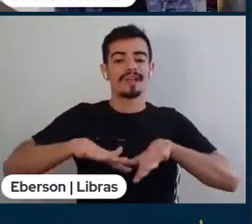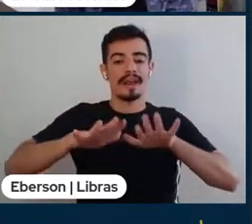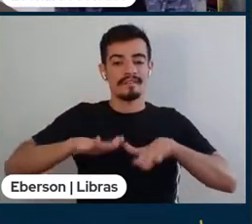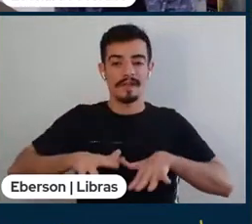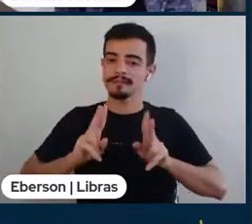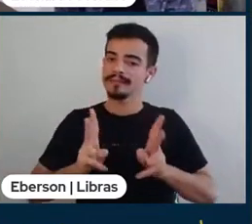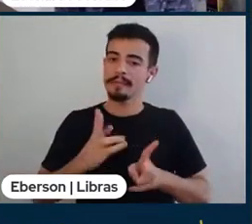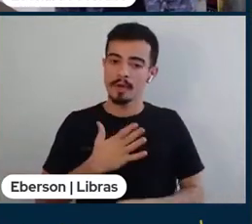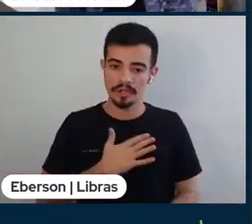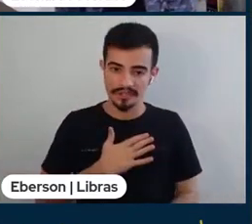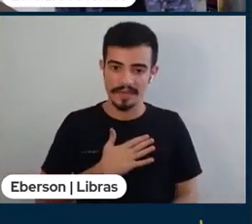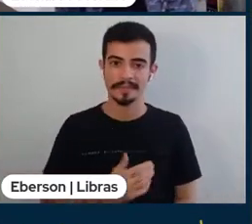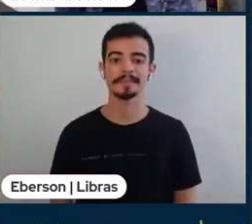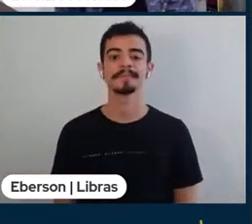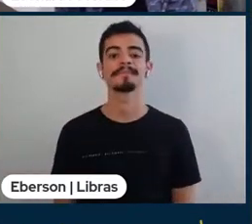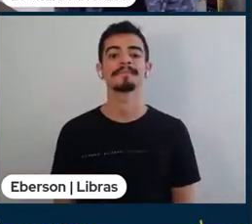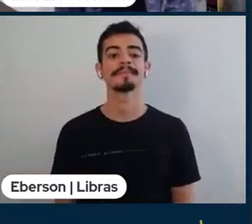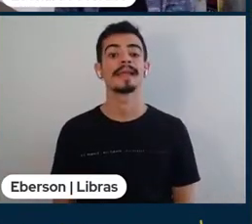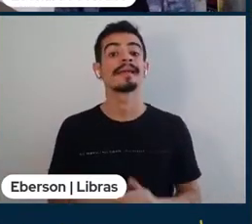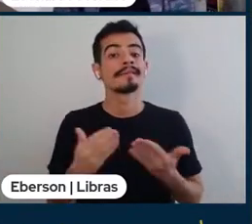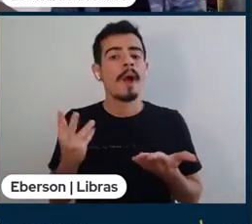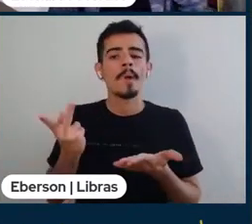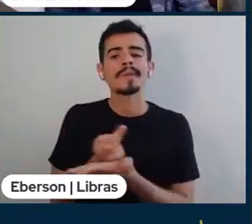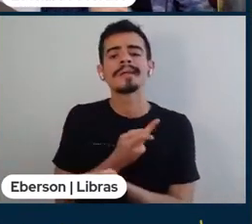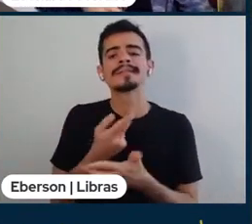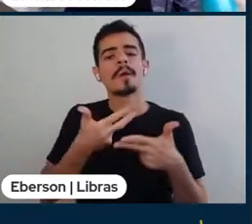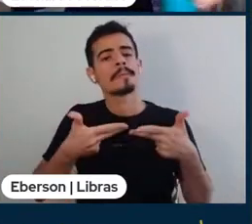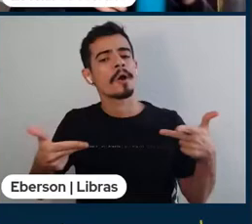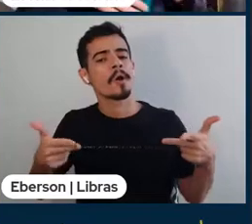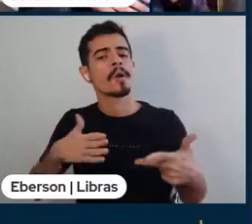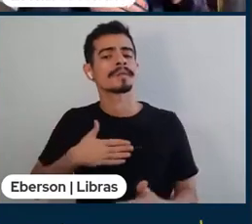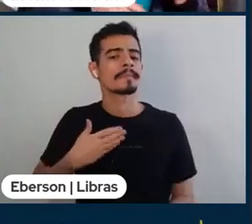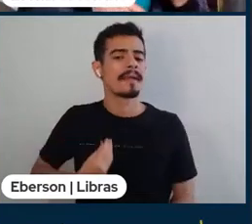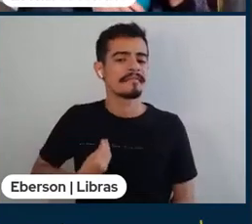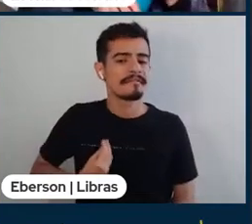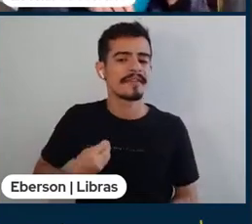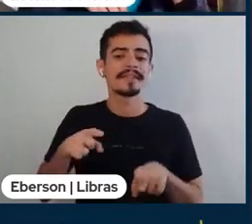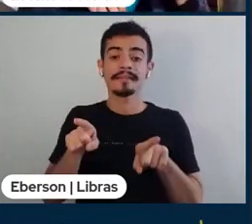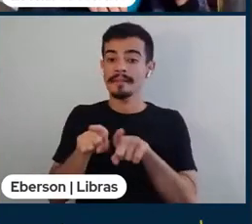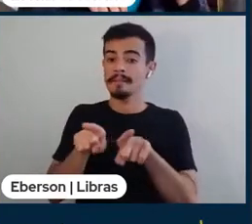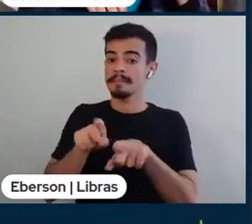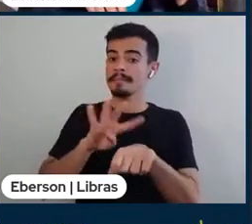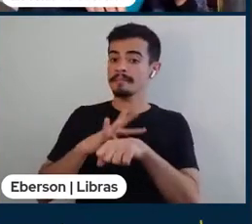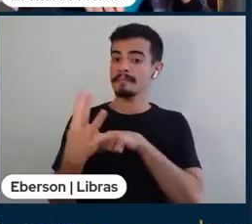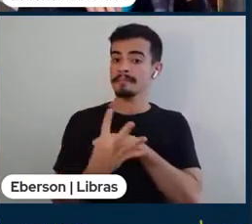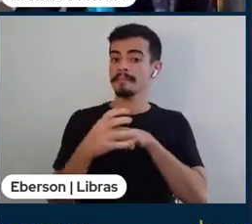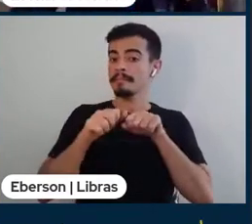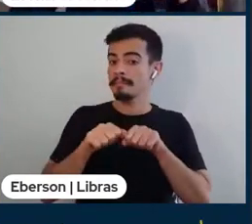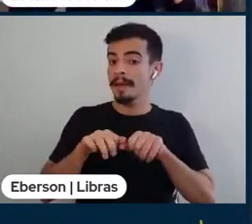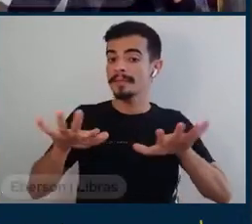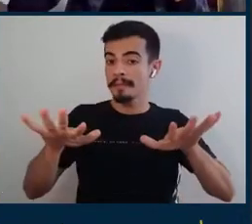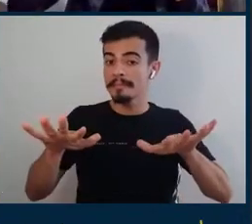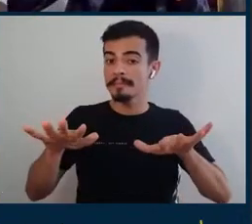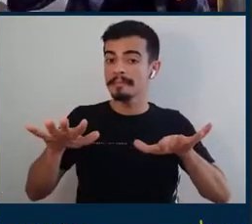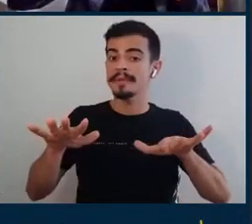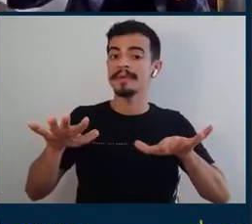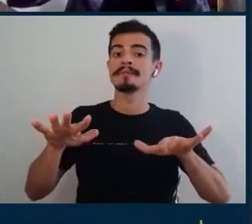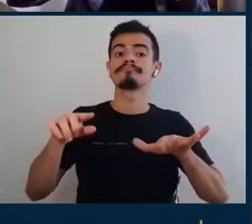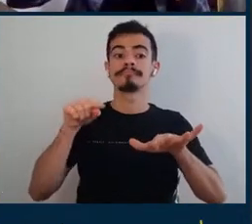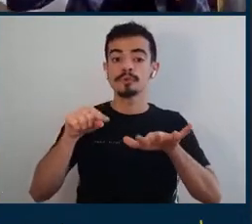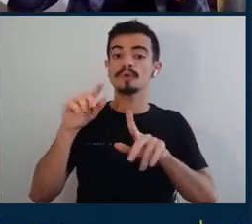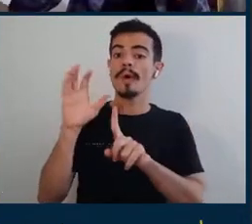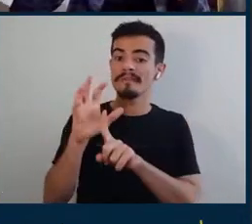bom, aconteceram algumas coisas na minha vida, acho que a pandemia também foi um fator.